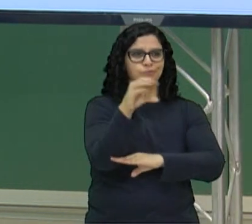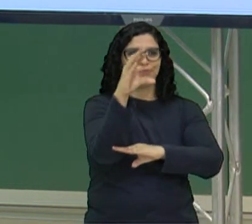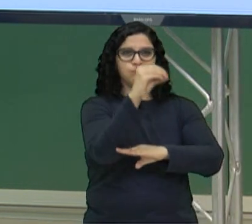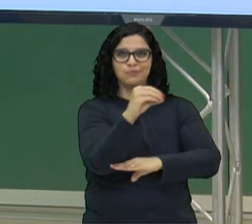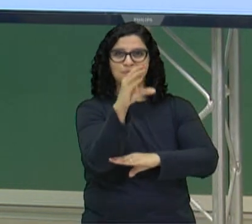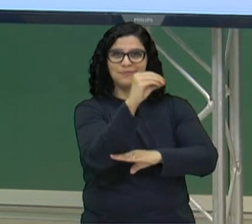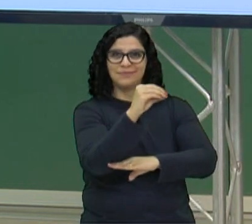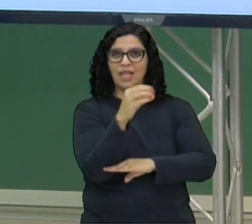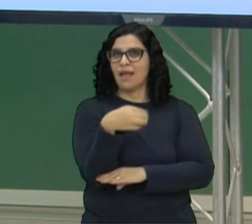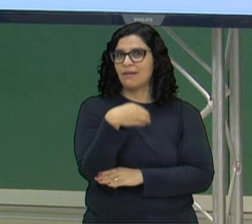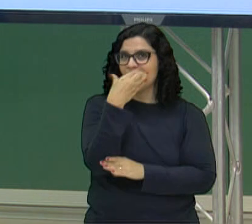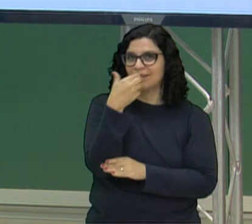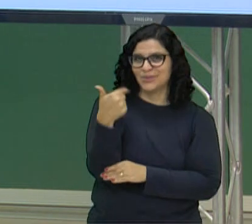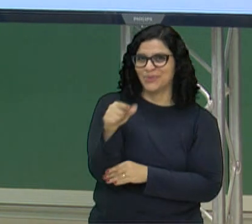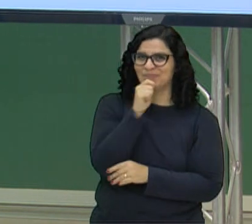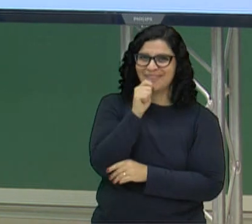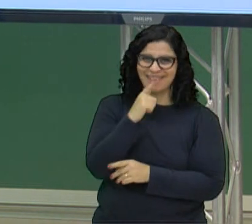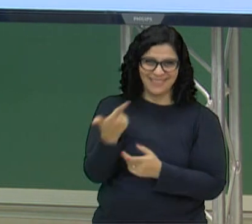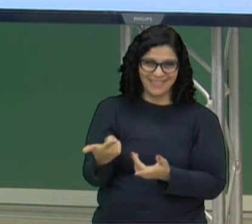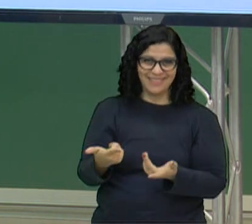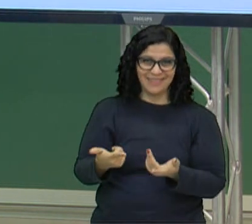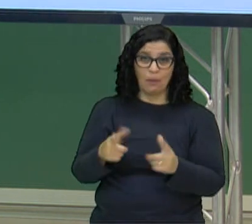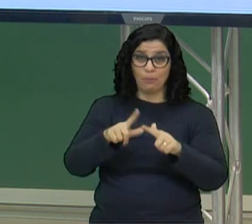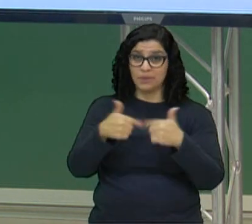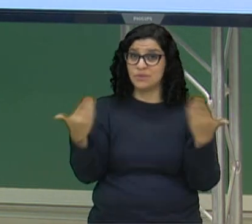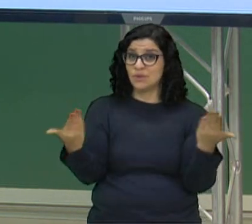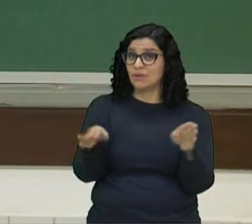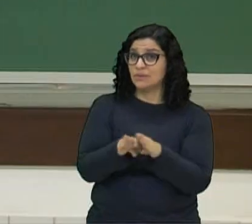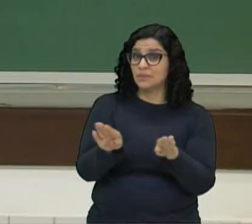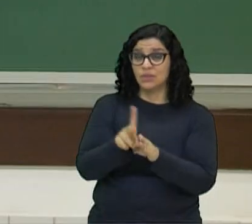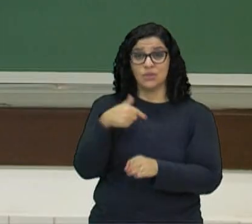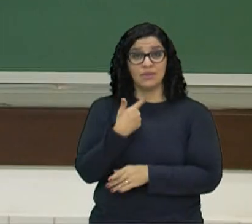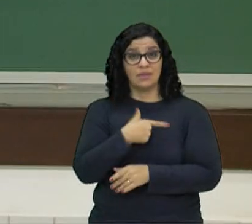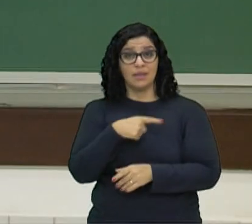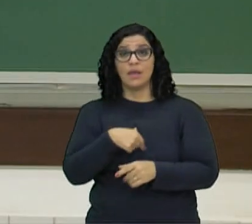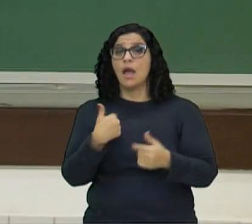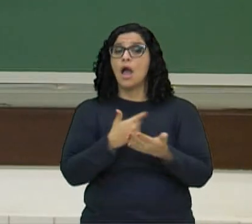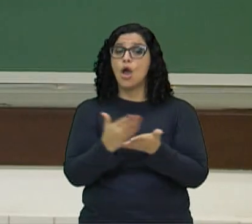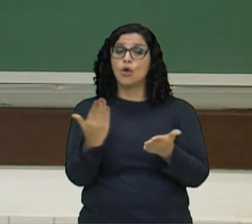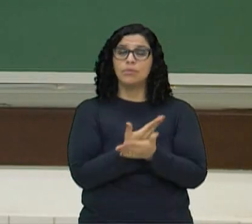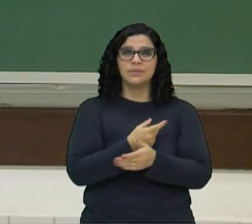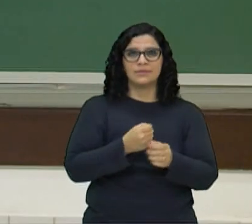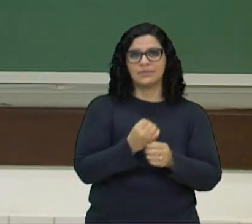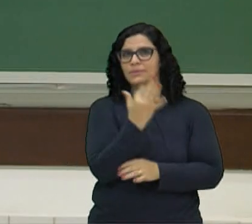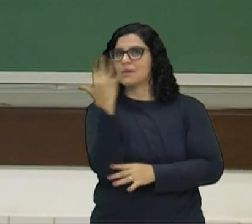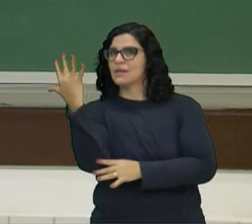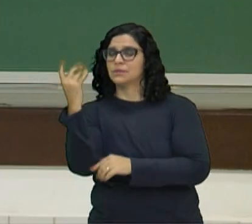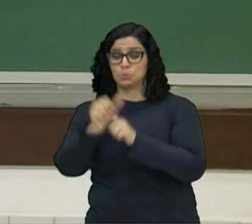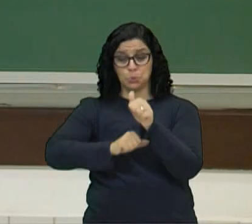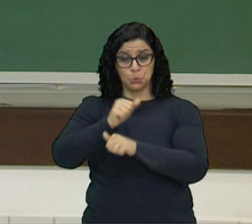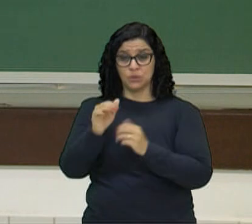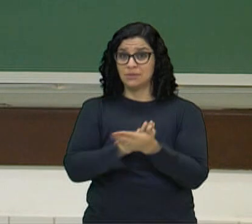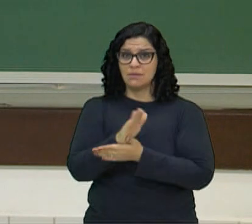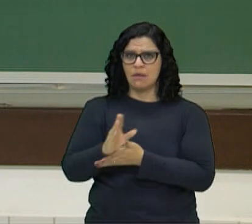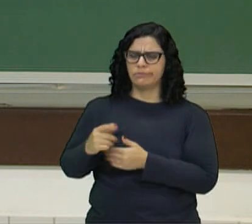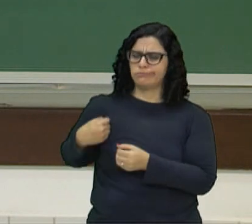comerem, não existiam as angiospermas ainda. Então, a gente tem plantas com pouca ou nenhuma modificação